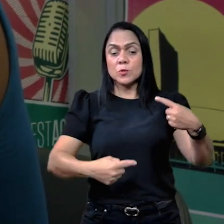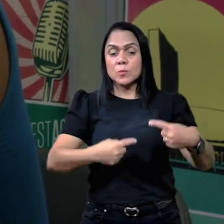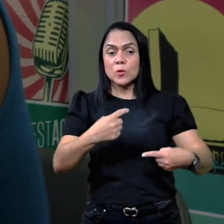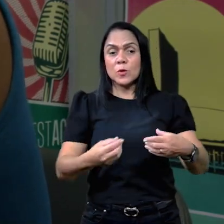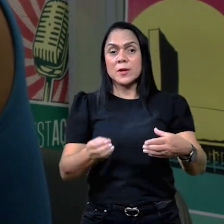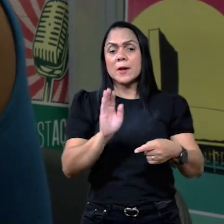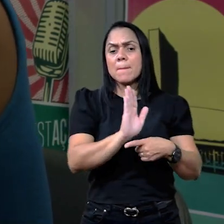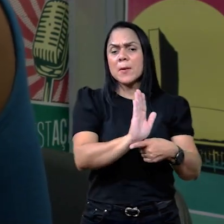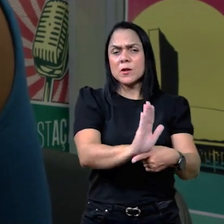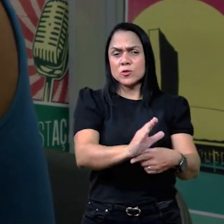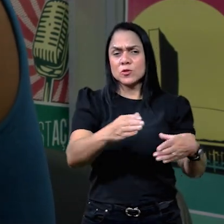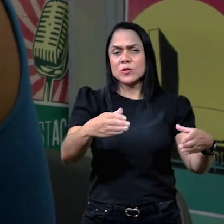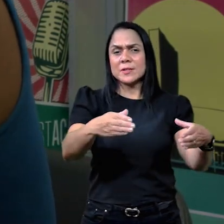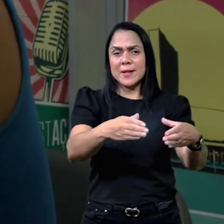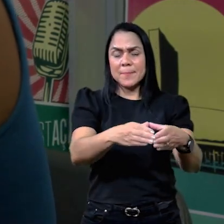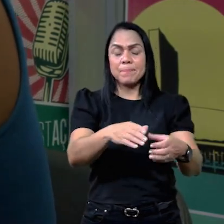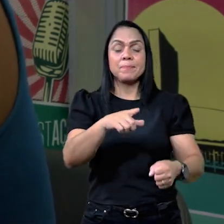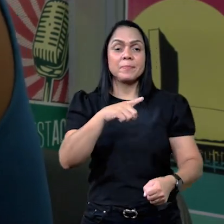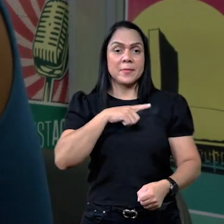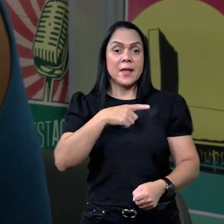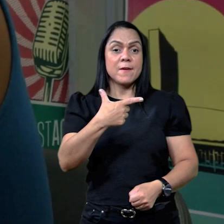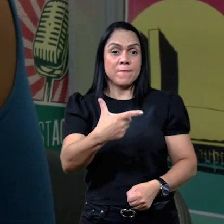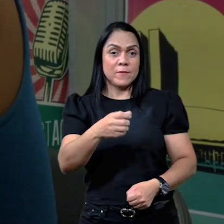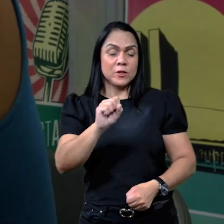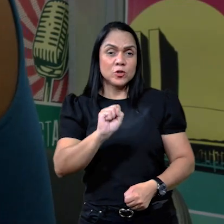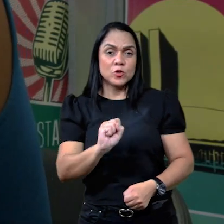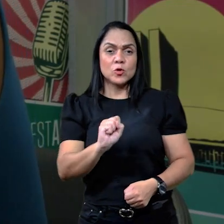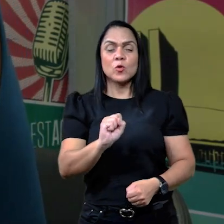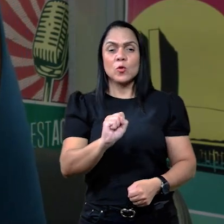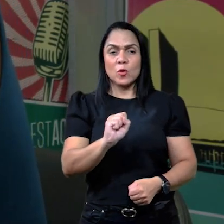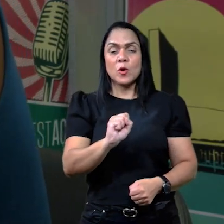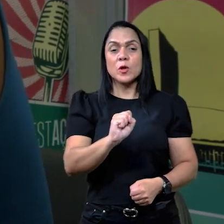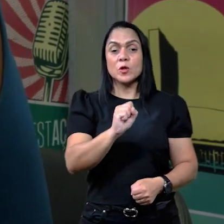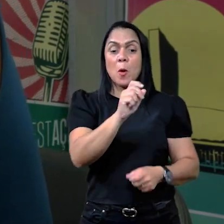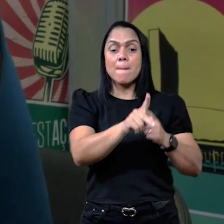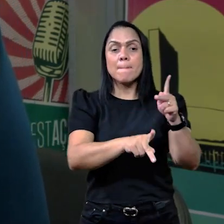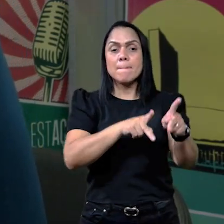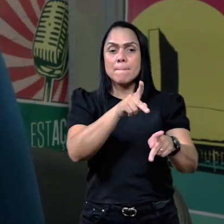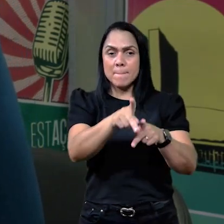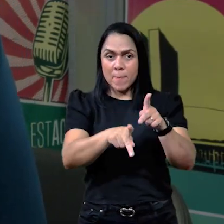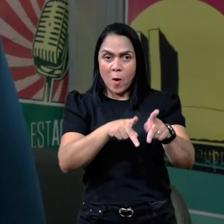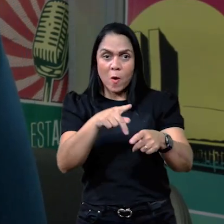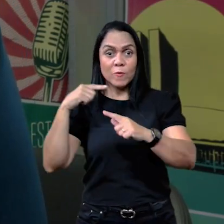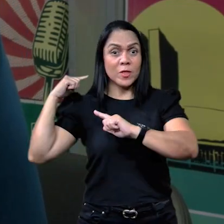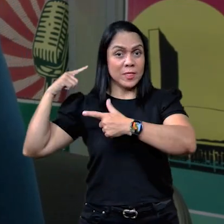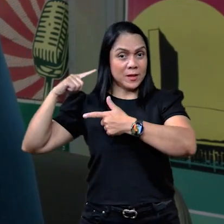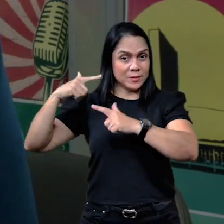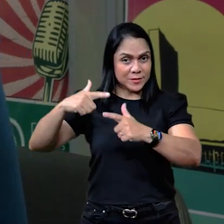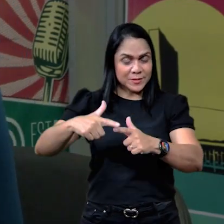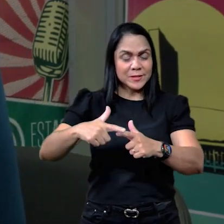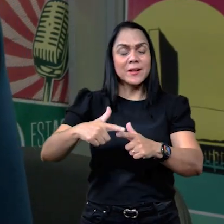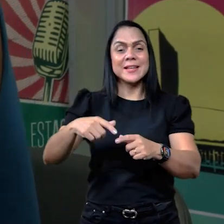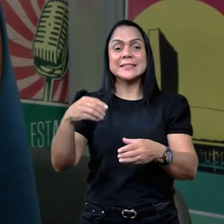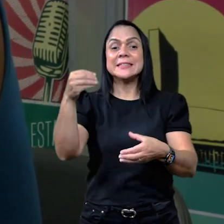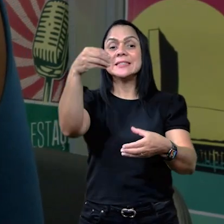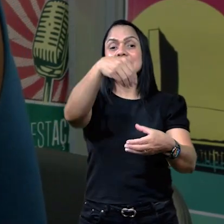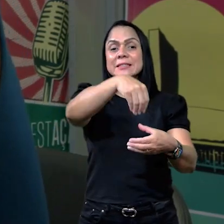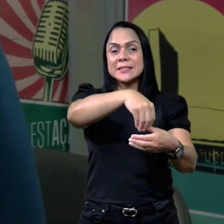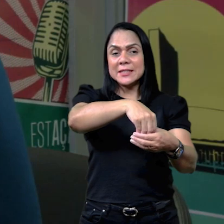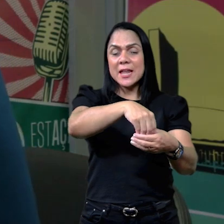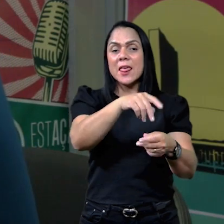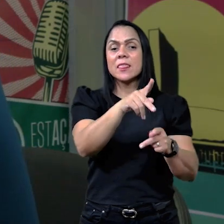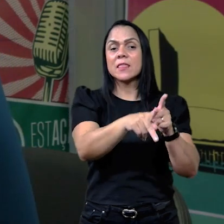Comunidades Tradicionais, lista 28 segmentos de povos e comunidades tradicionais. Dentre esses